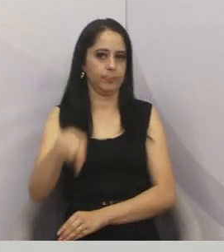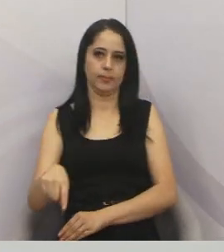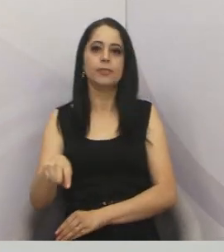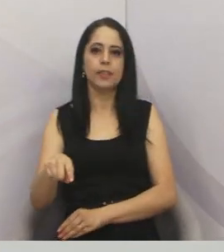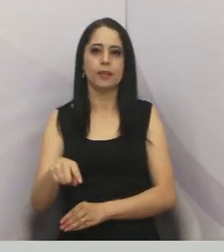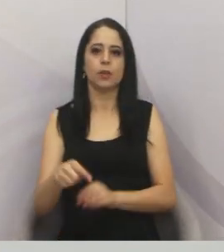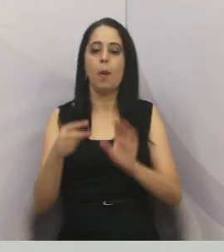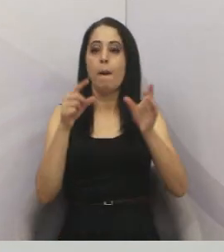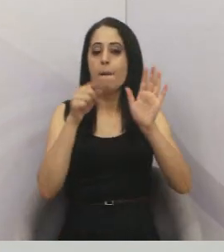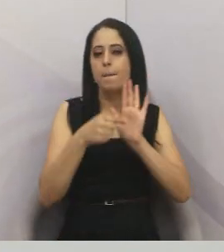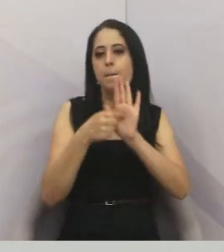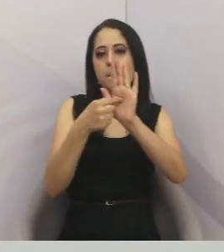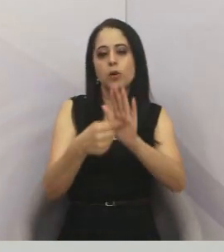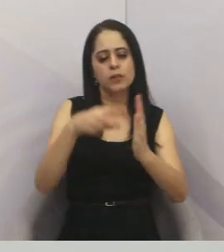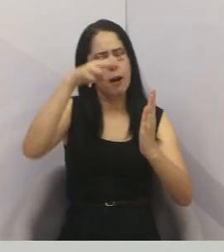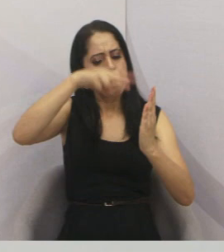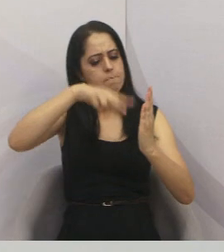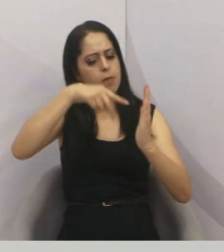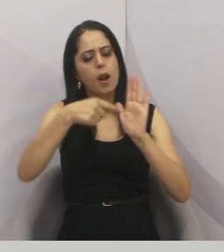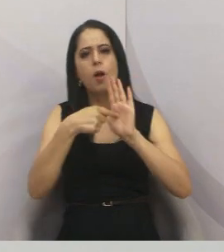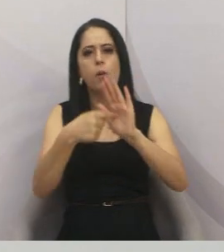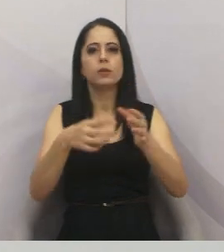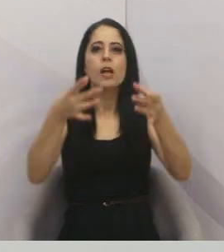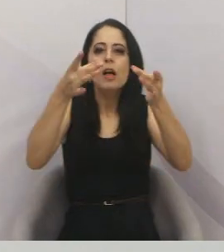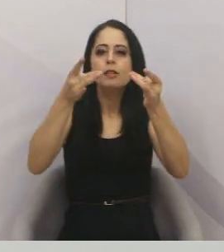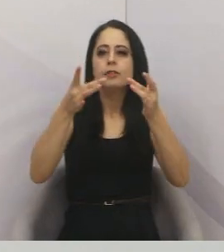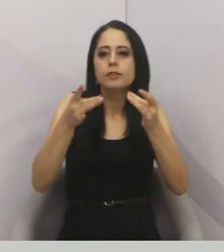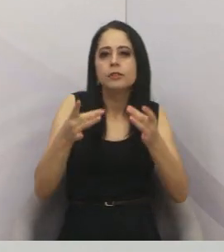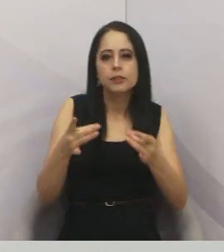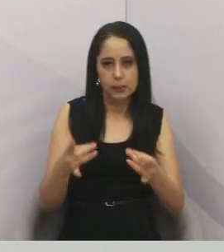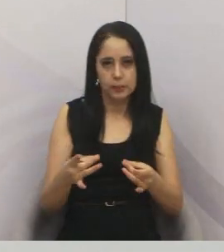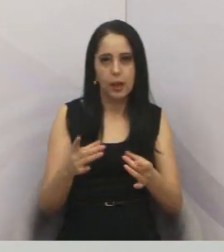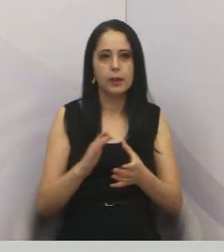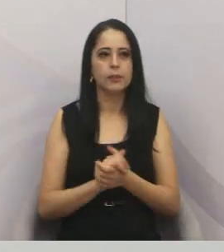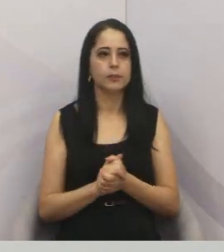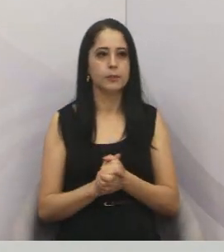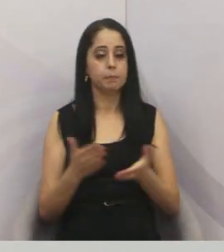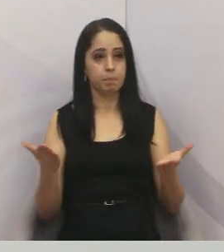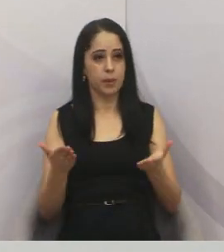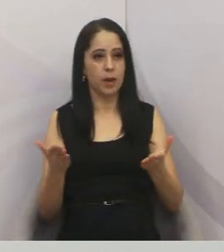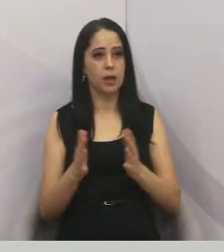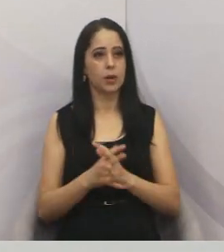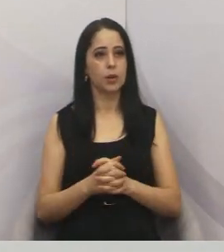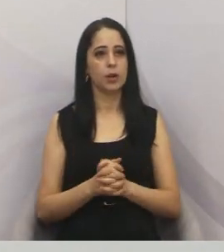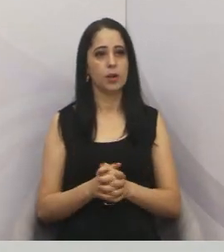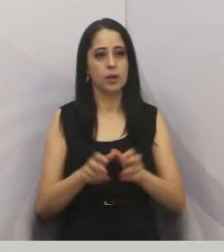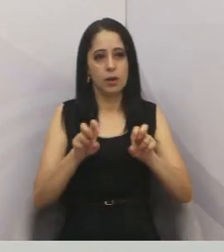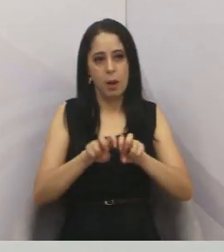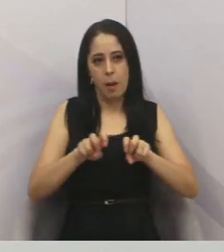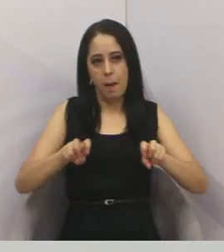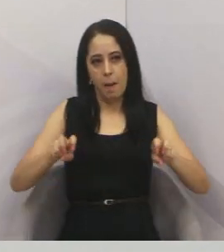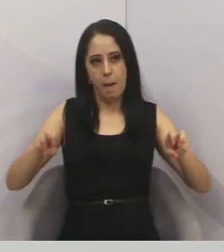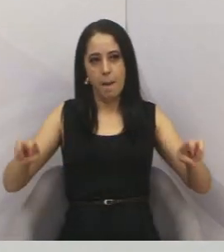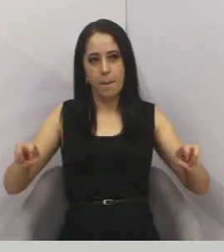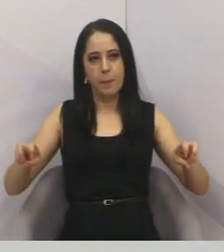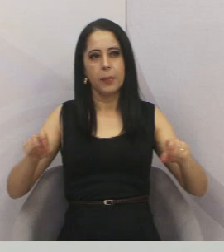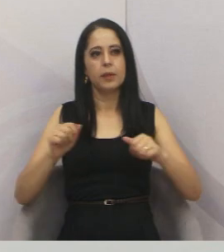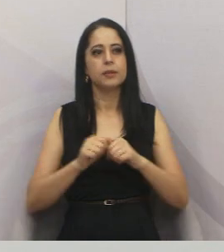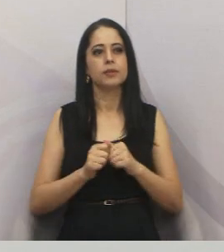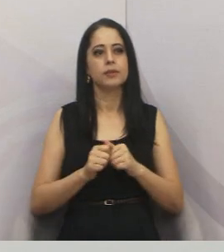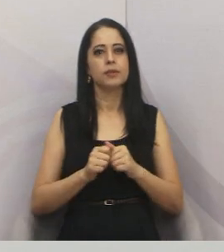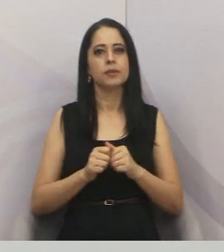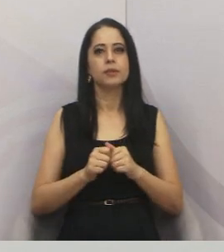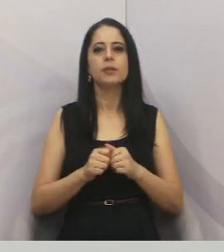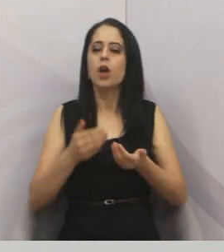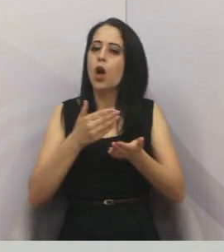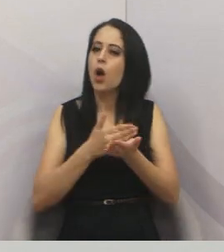da votação por segmento e abertura oficial do prazo para recurso. Passamos agora para a mesa apuradora, que seguirá com a